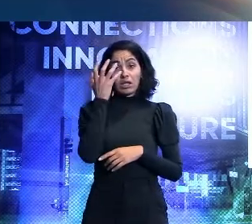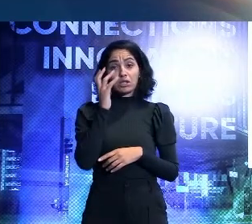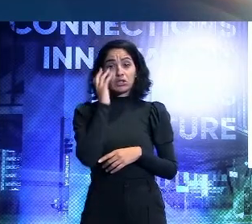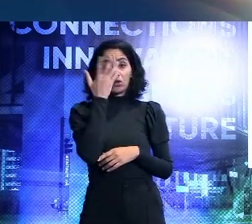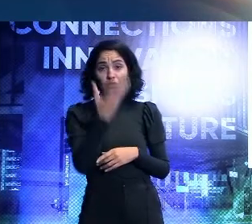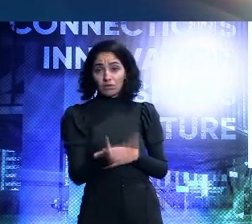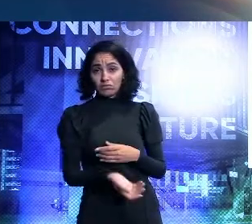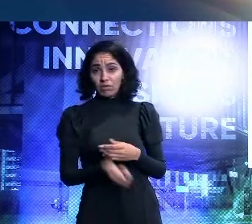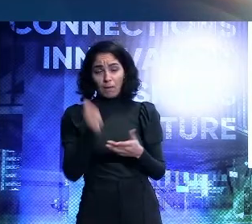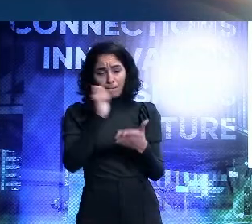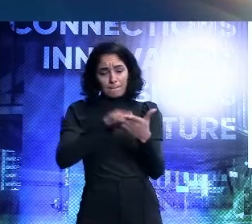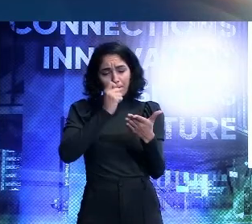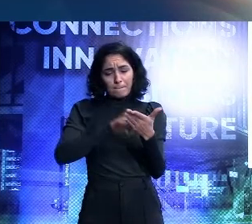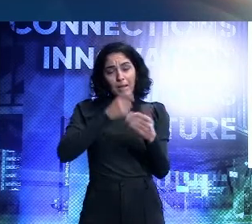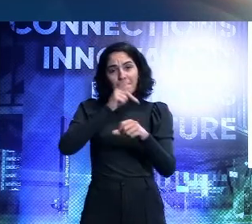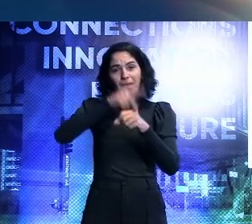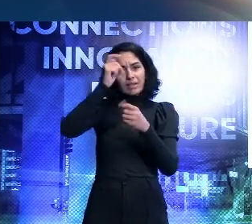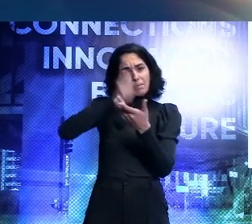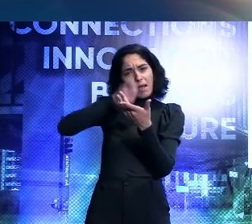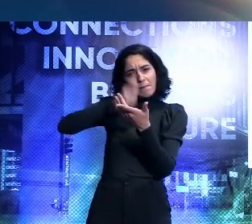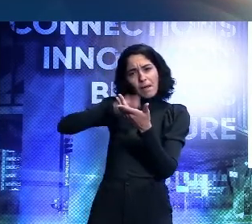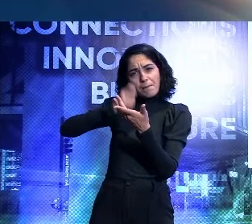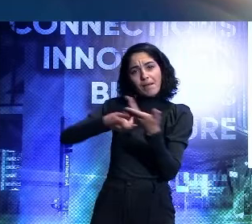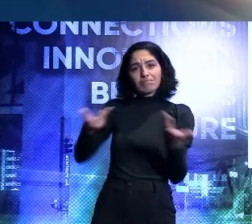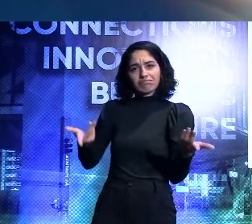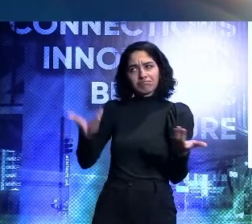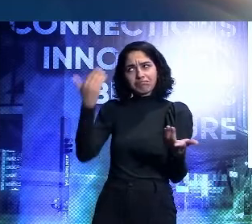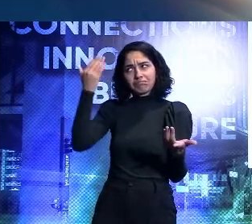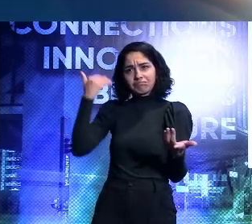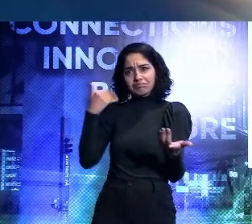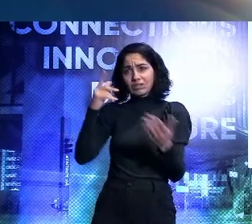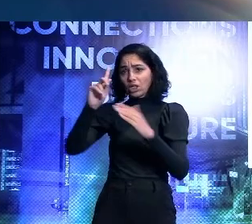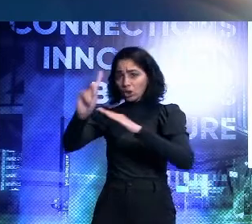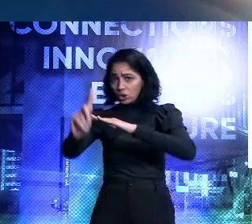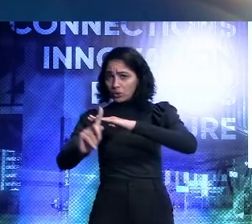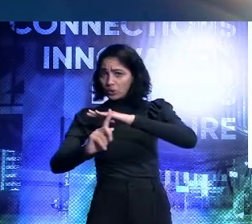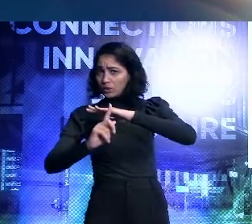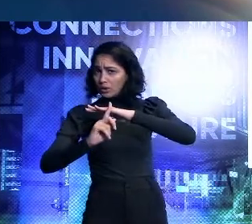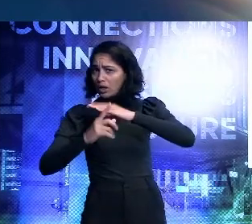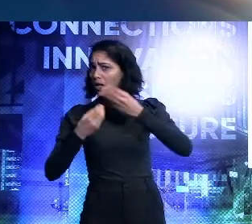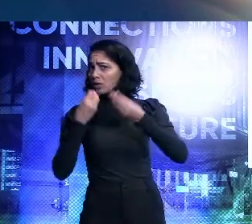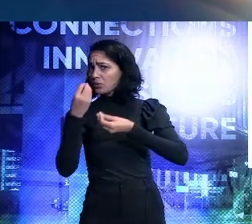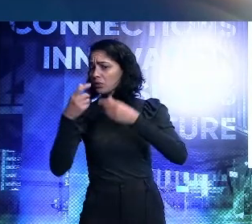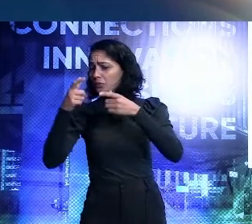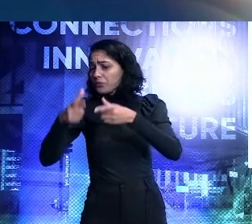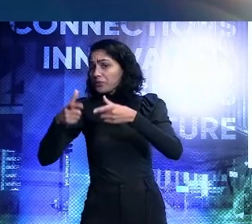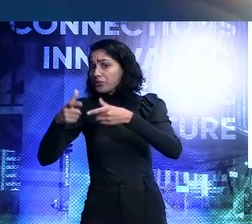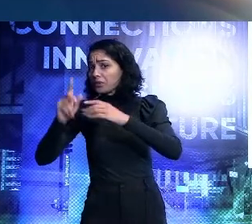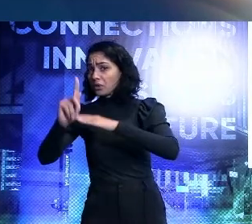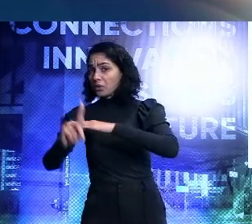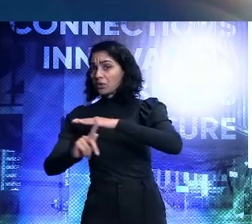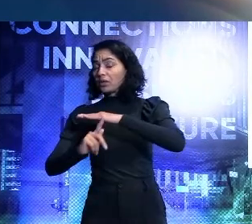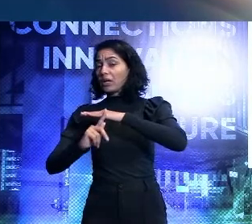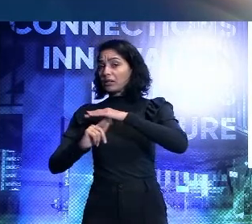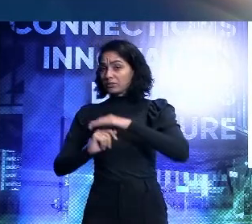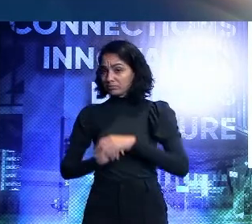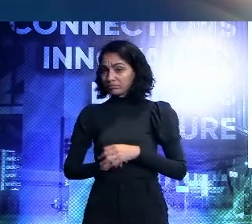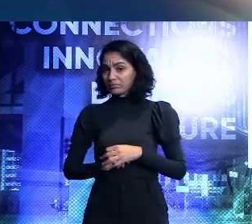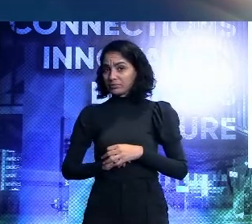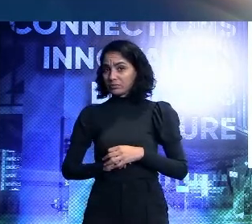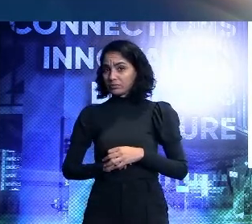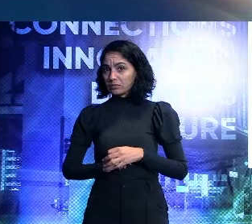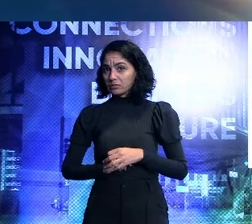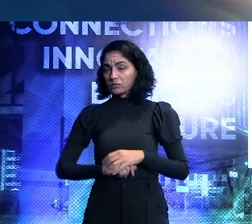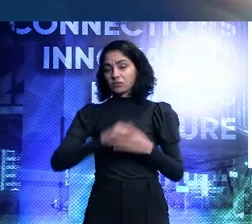lascada. Estava tudo bem, tudo certo. E o cliente nisso tudo? Onde é que ele fica, né? Olha de novo, os 5